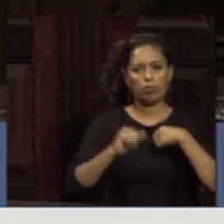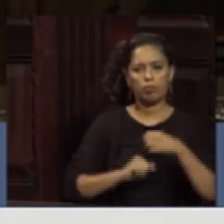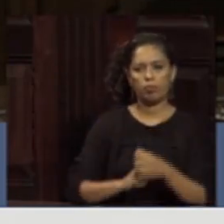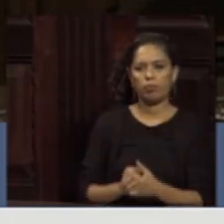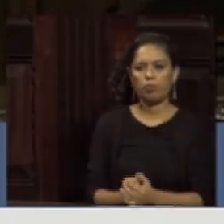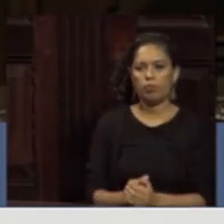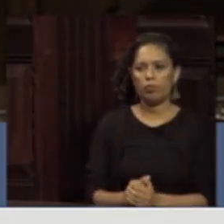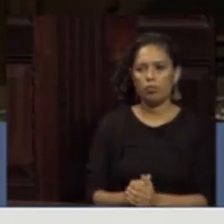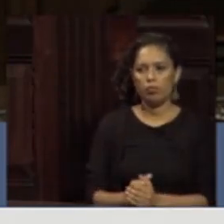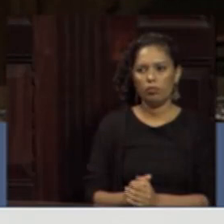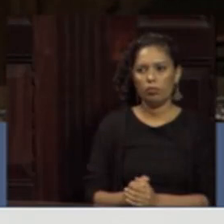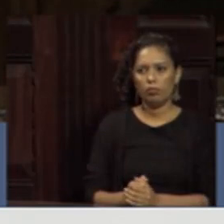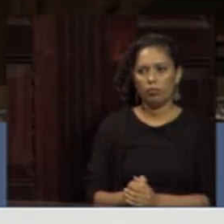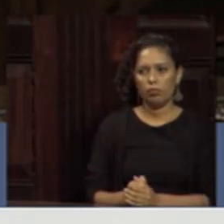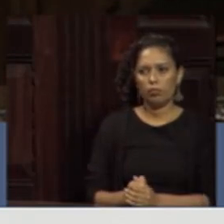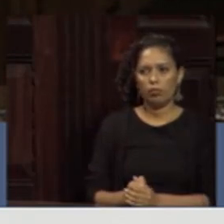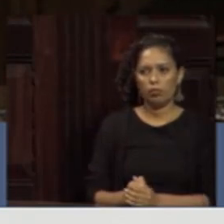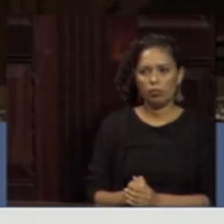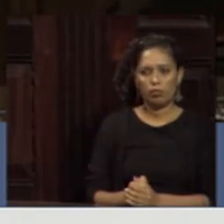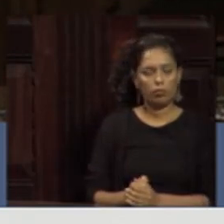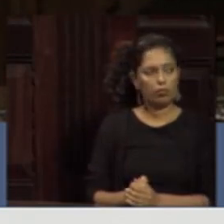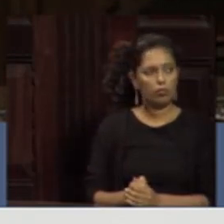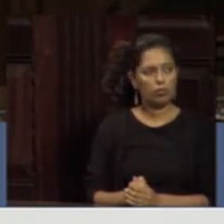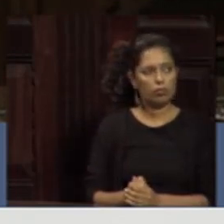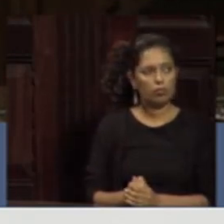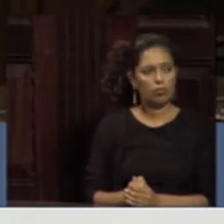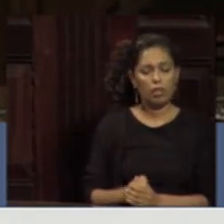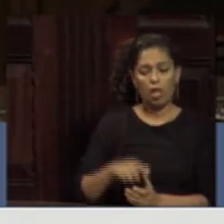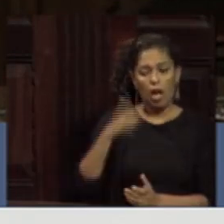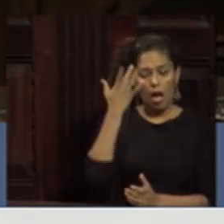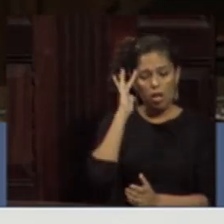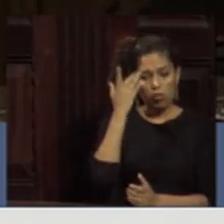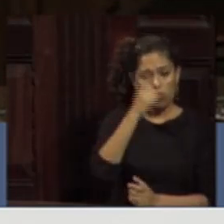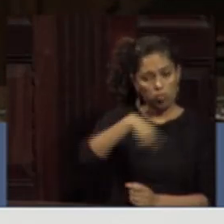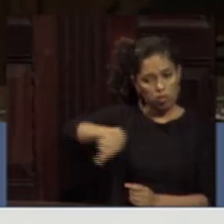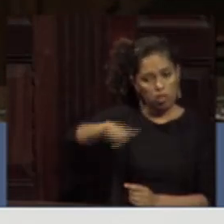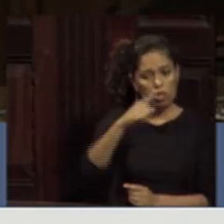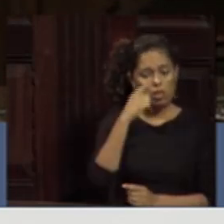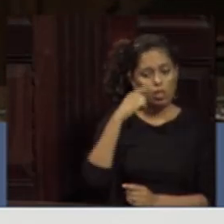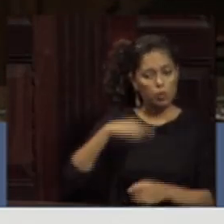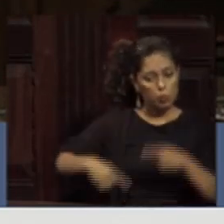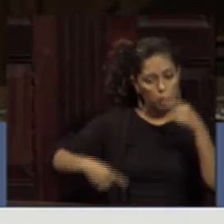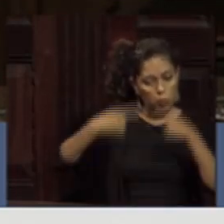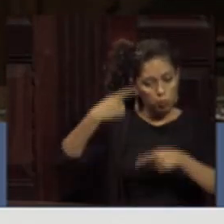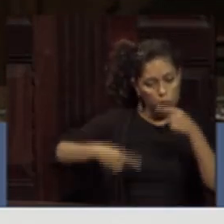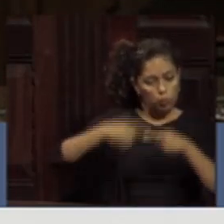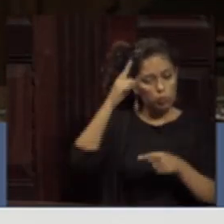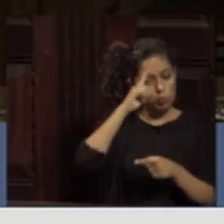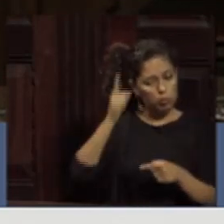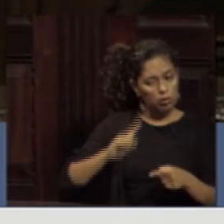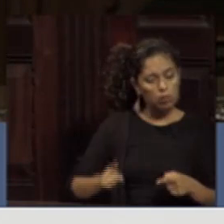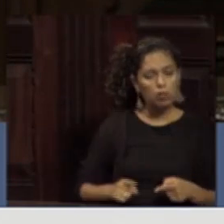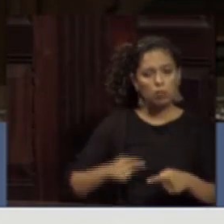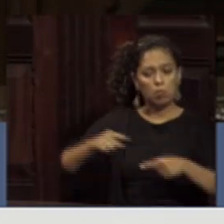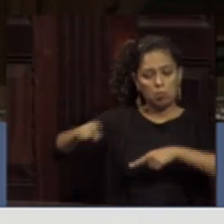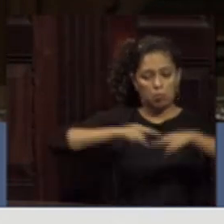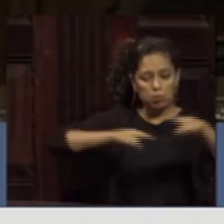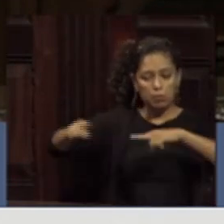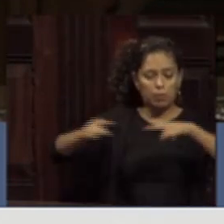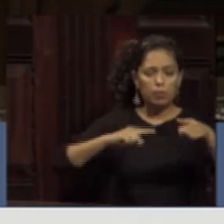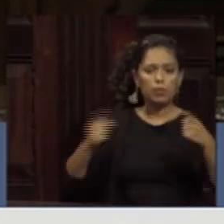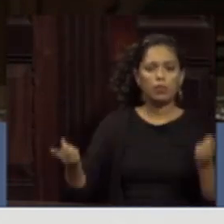se entendendo o que nós estamos vivendo. Não está se entendendo o